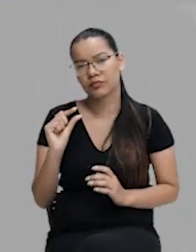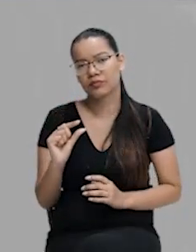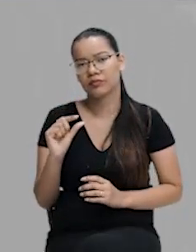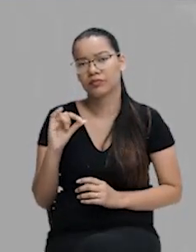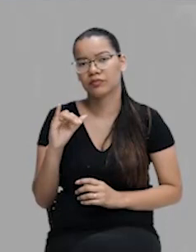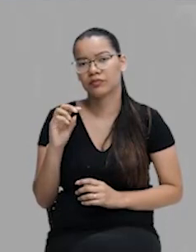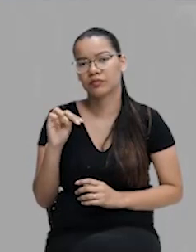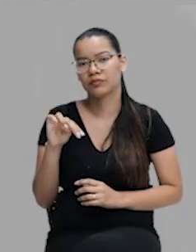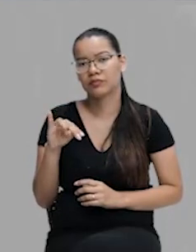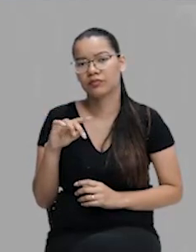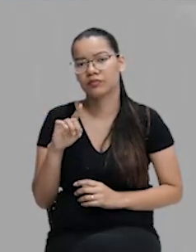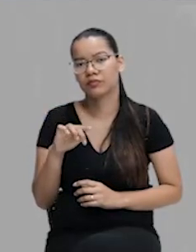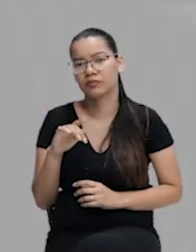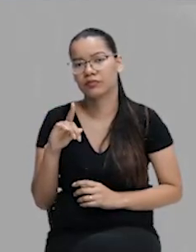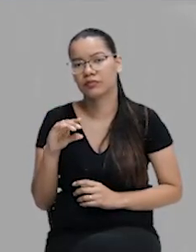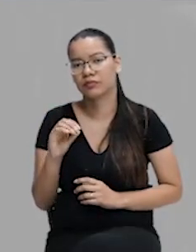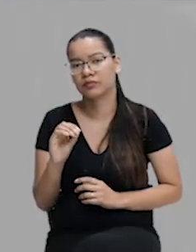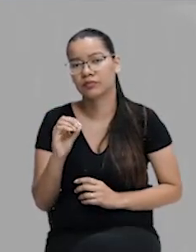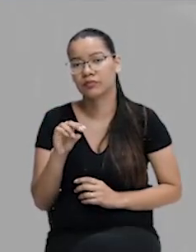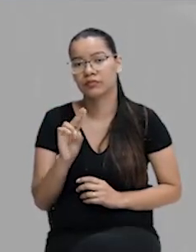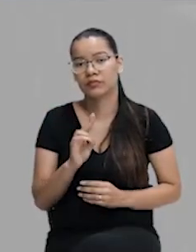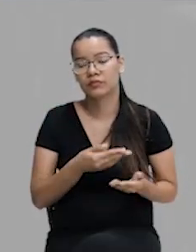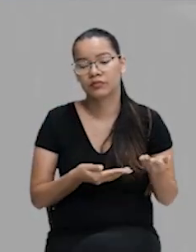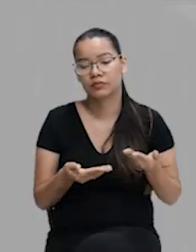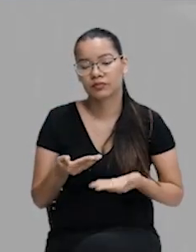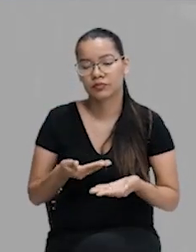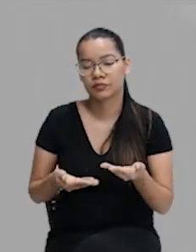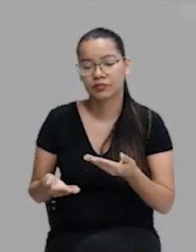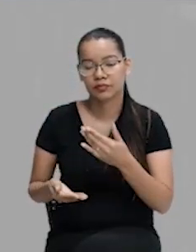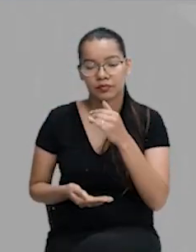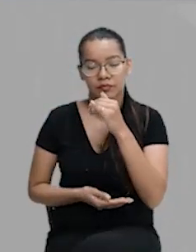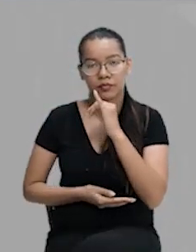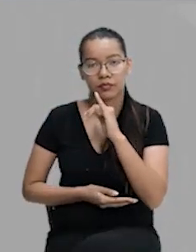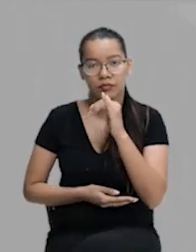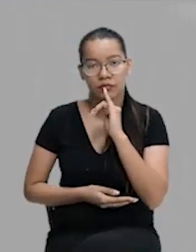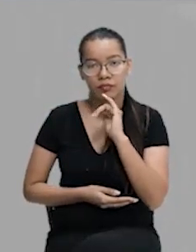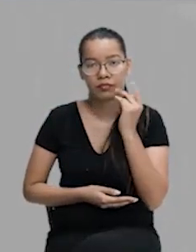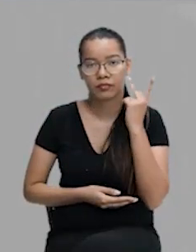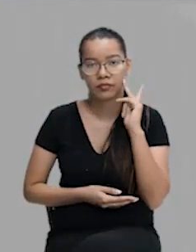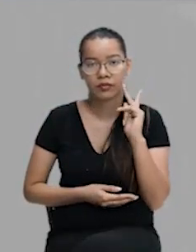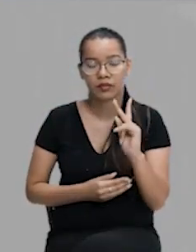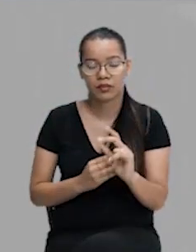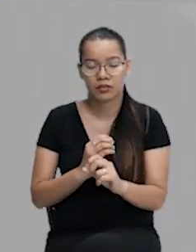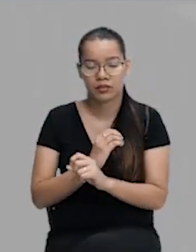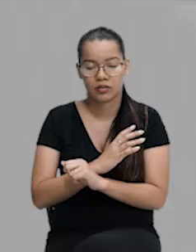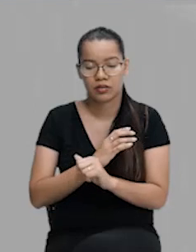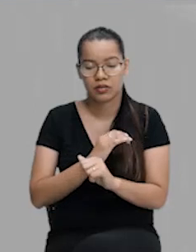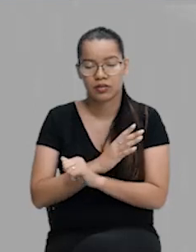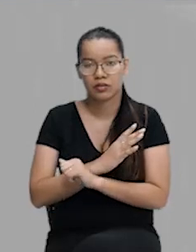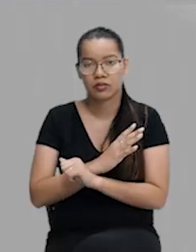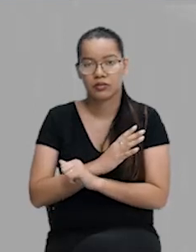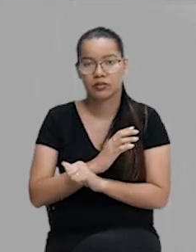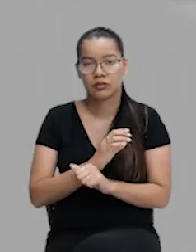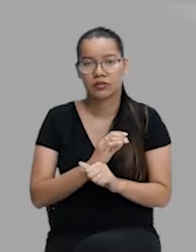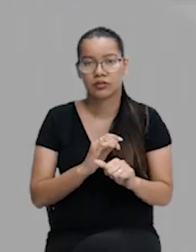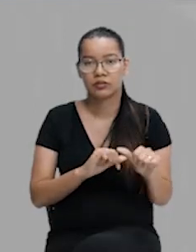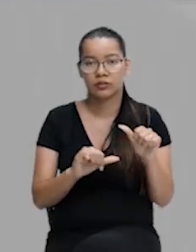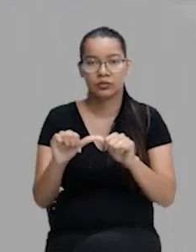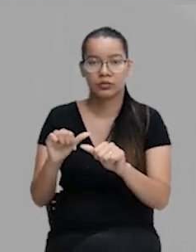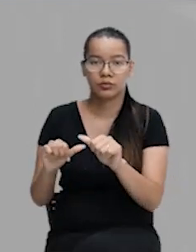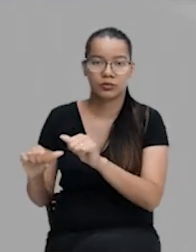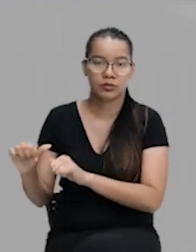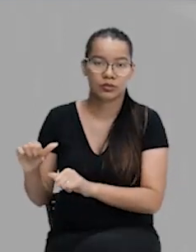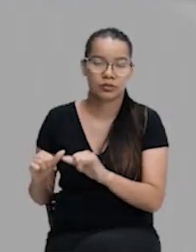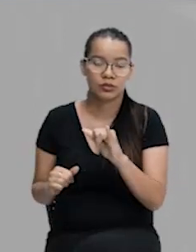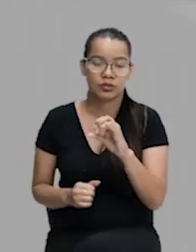ionizado ou menos dissociado. Por exemplo, para os ácidos, né, os ácidos eles sofrem